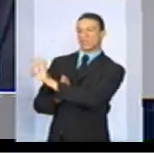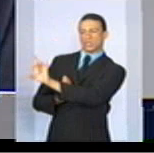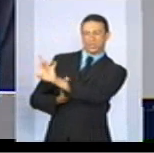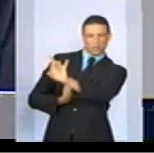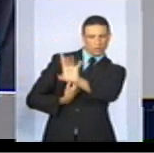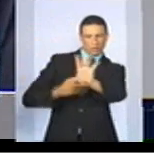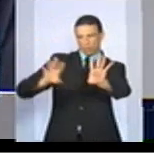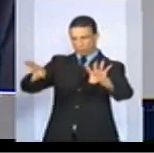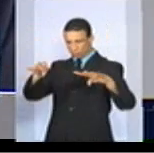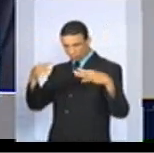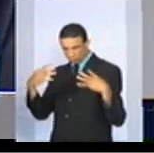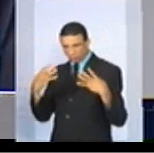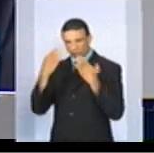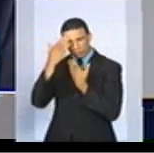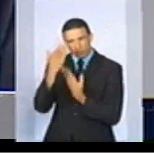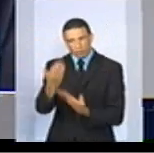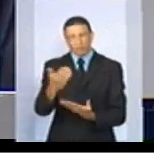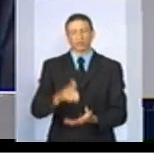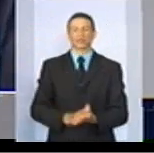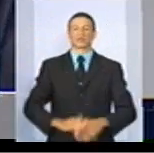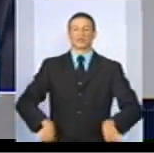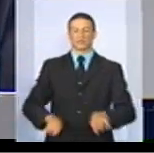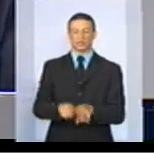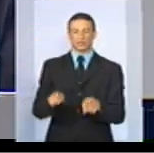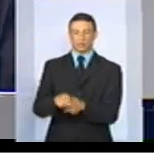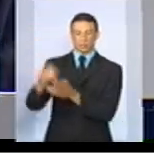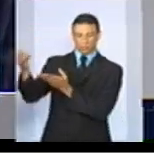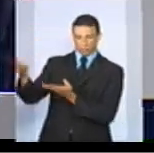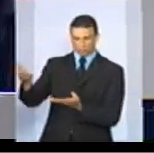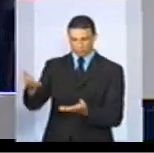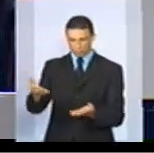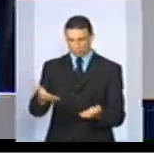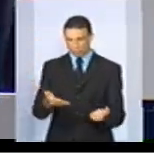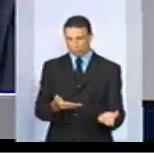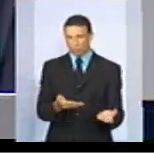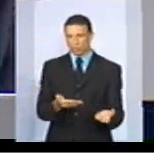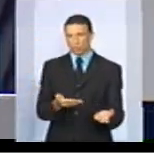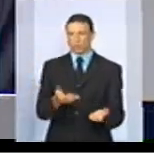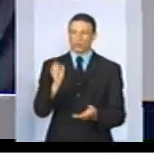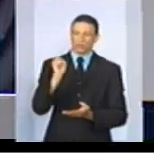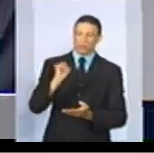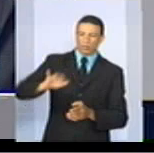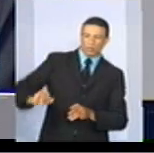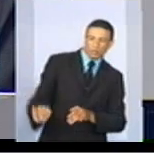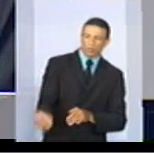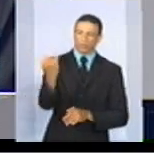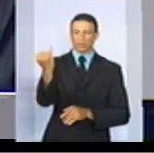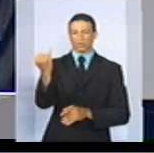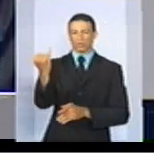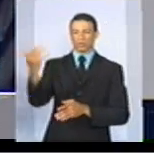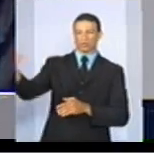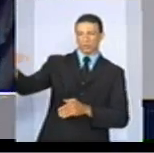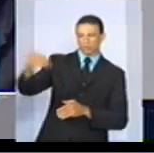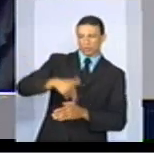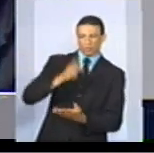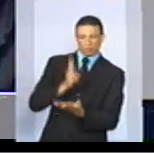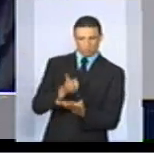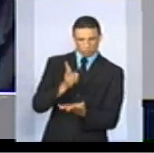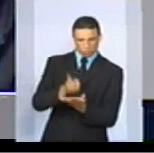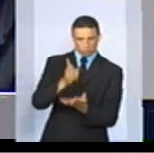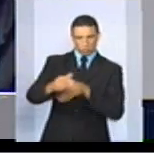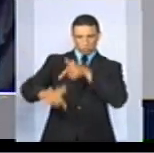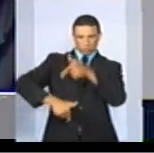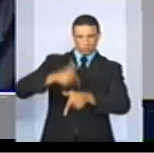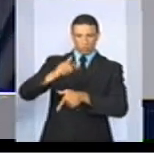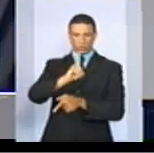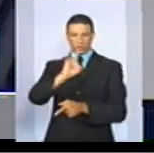todos e convido também os que tiverem essa oportunidade para a continuação dos trabalhos no